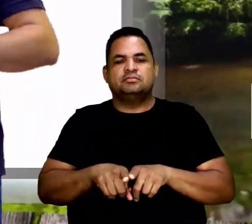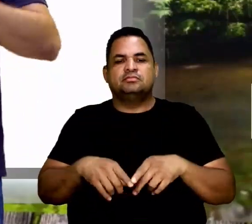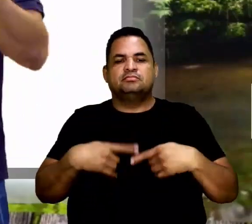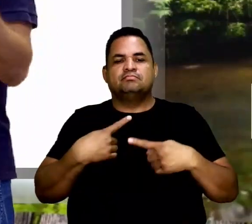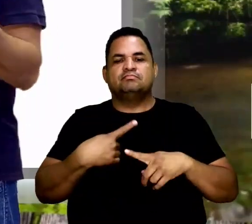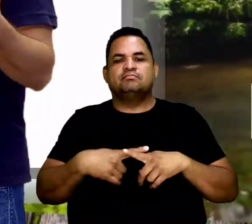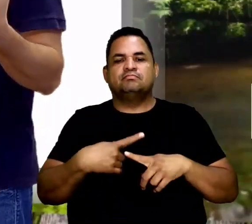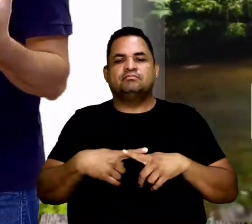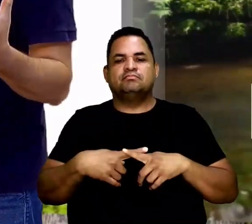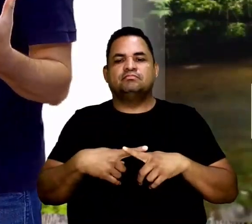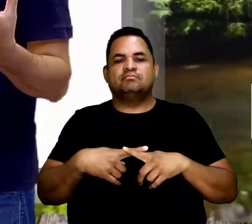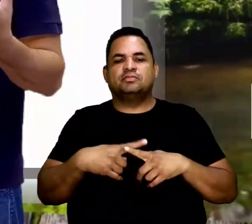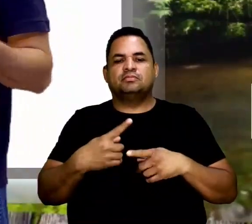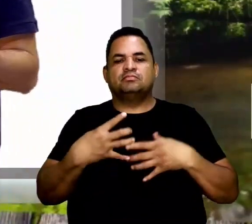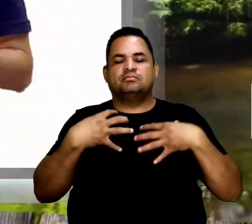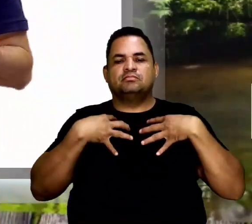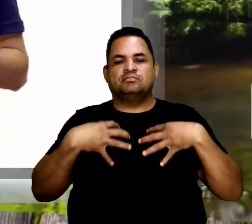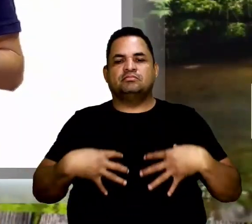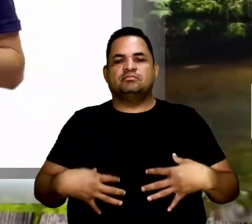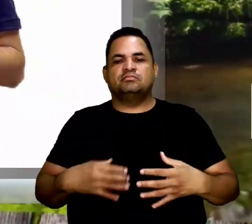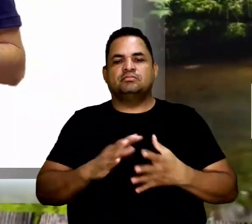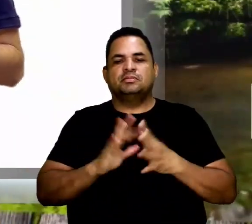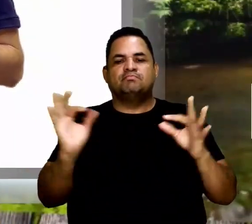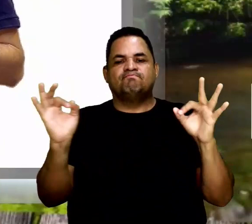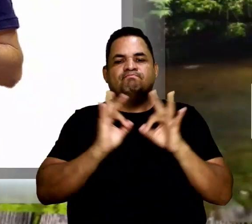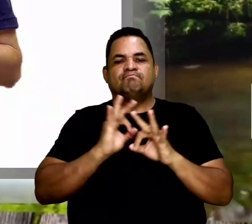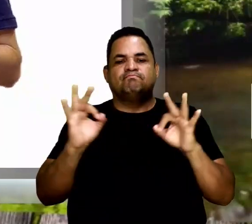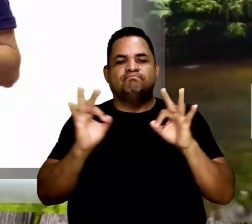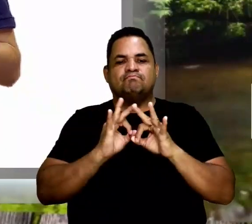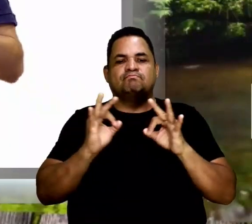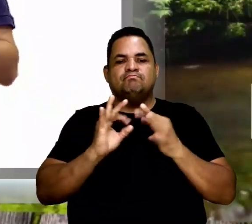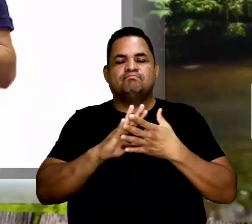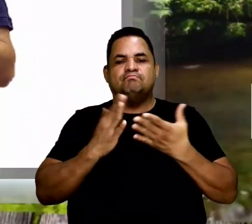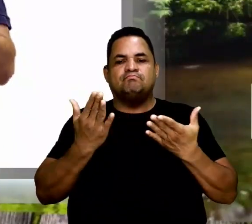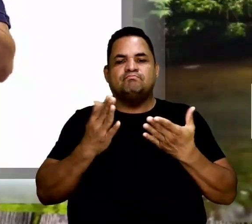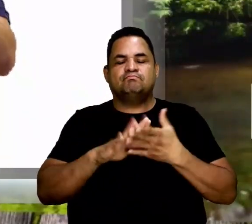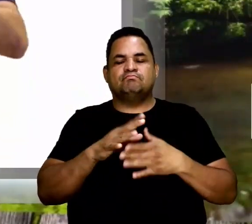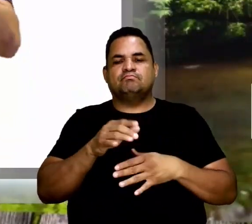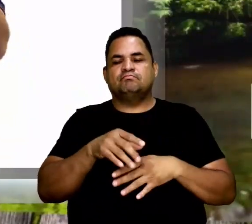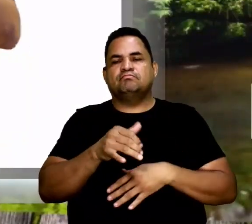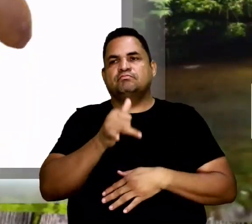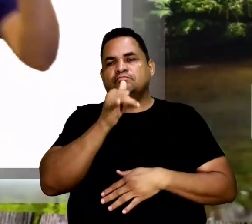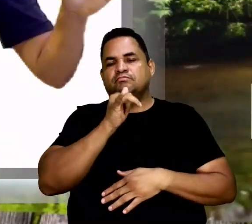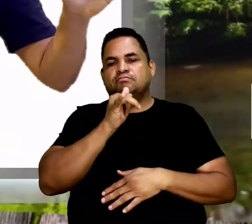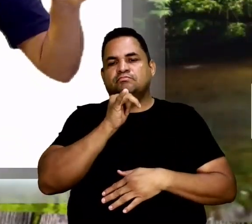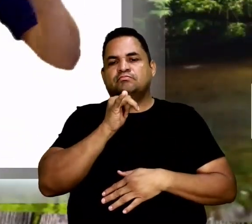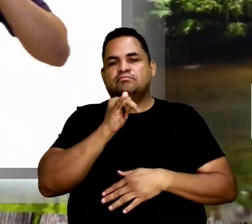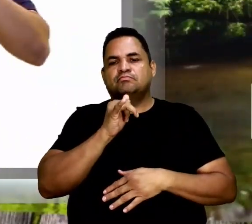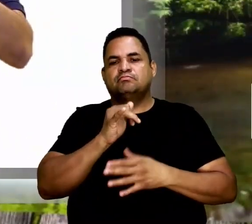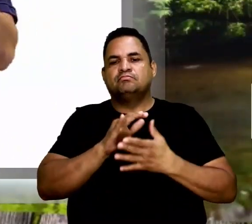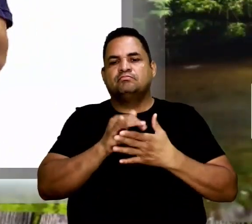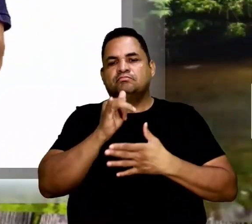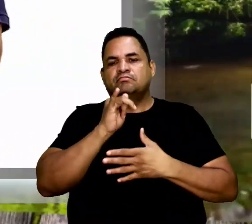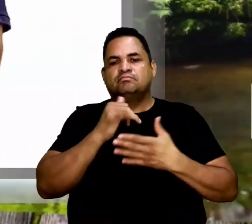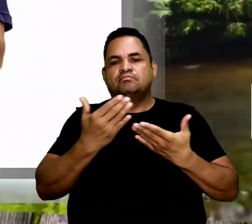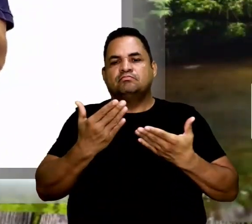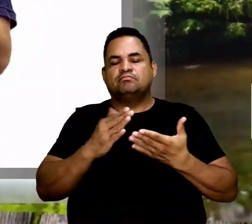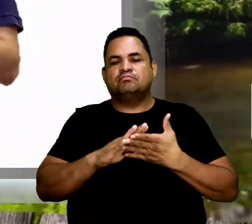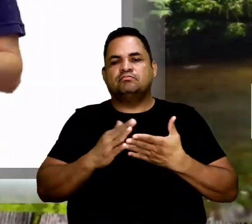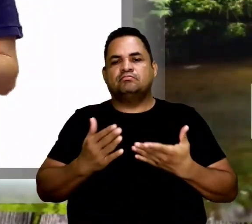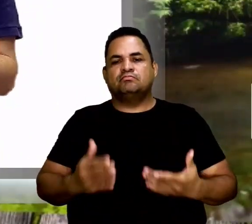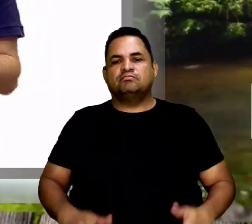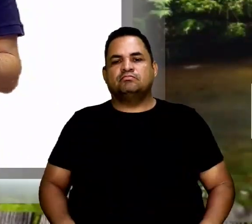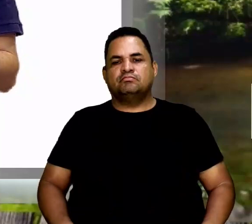É porque o nosso organismo, né, professor, ele é perfeito. Ele é, por exemplo, não tem nada a ver com essa aula, mas outra coisa,